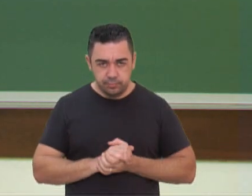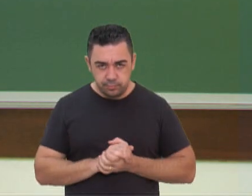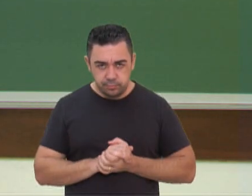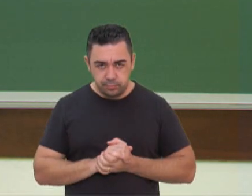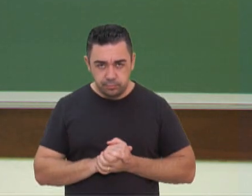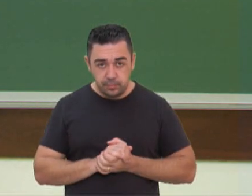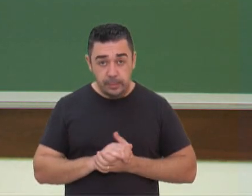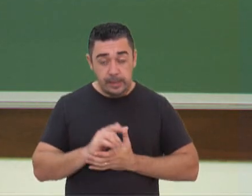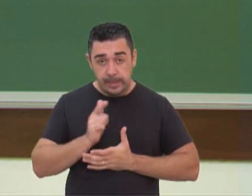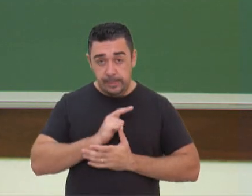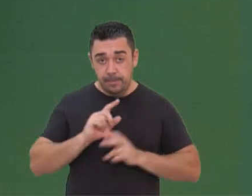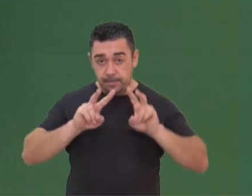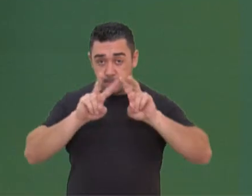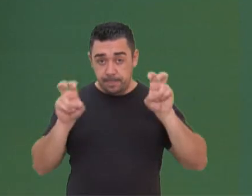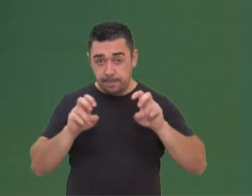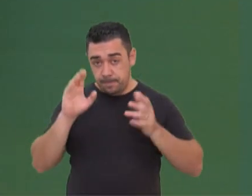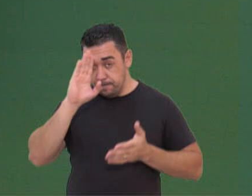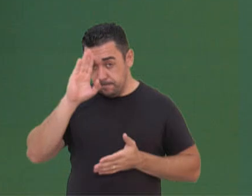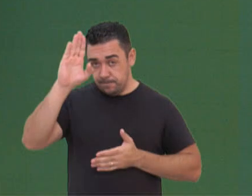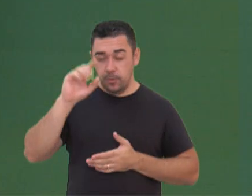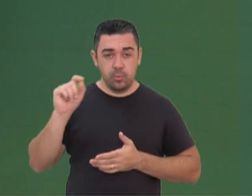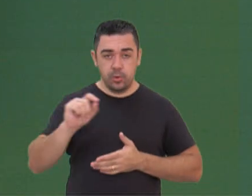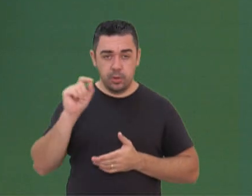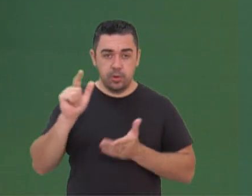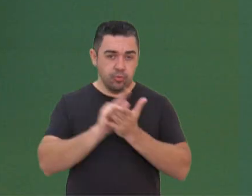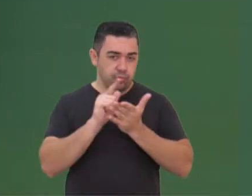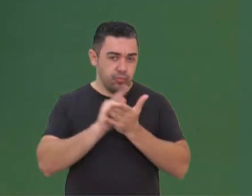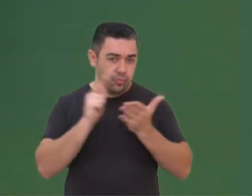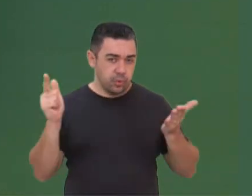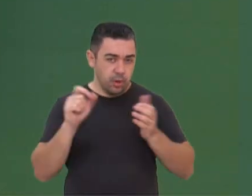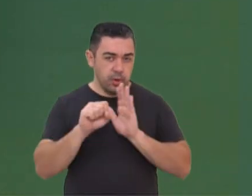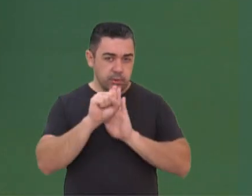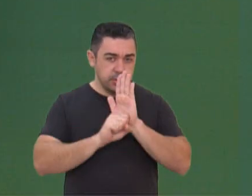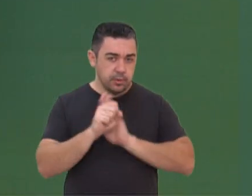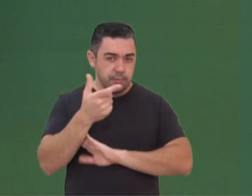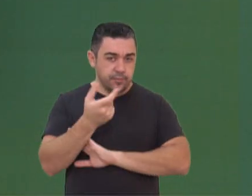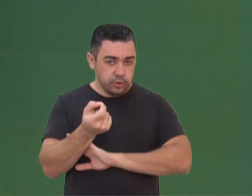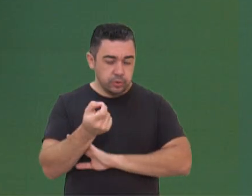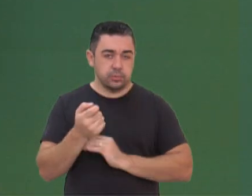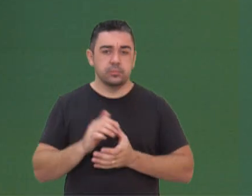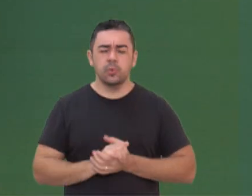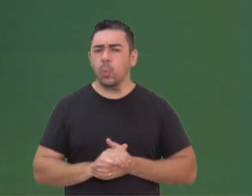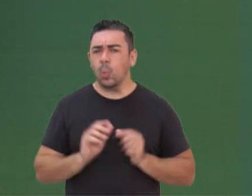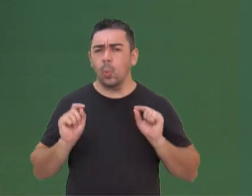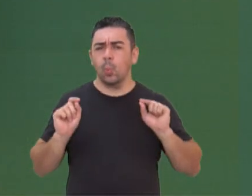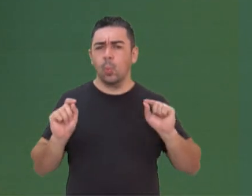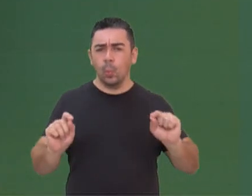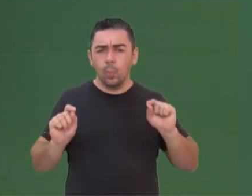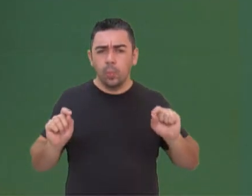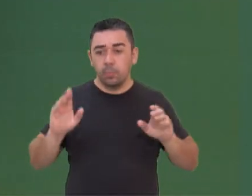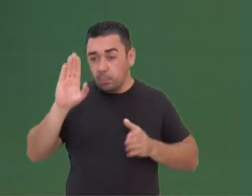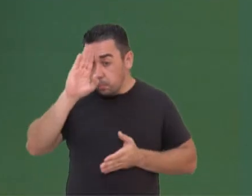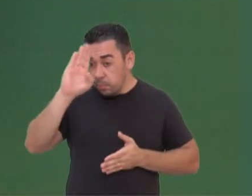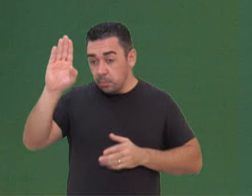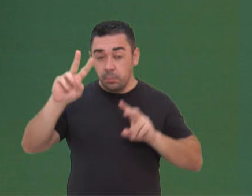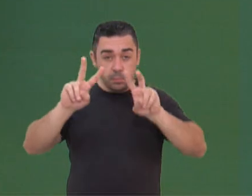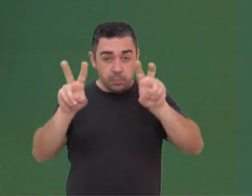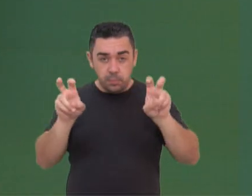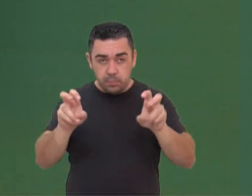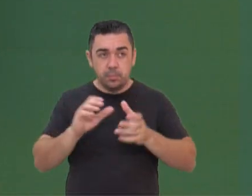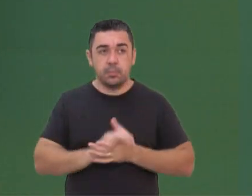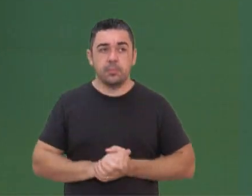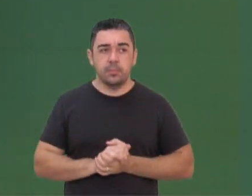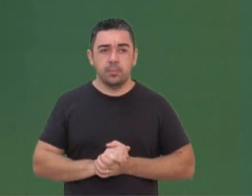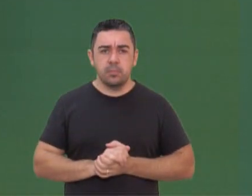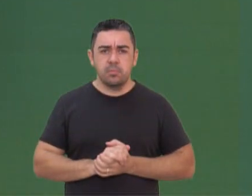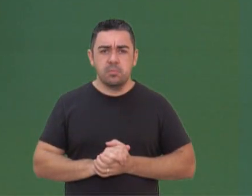Temas predominantes desses jornais do início do século XX, dessa Primeira República. Quais são os principais temas?